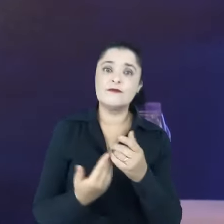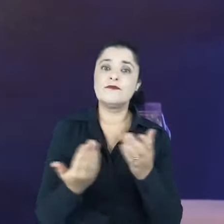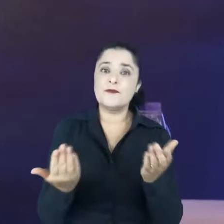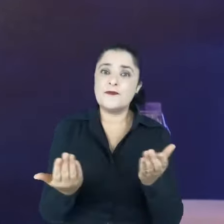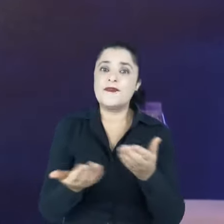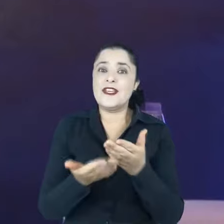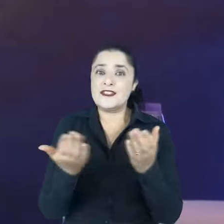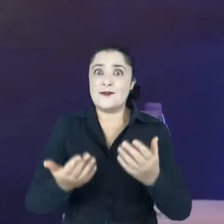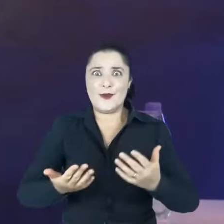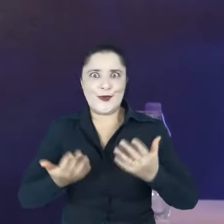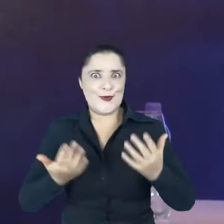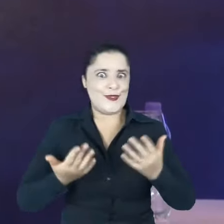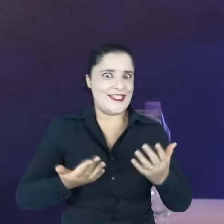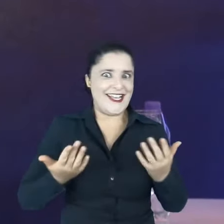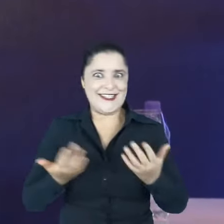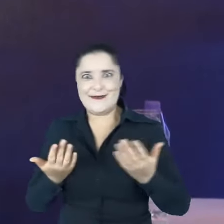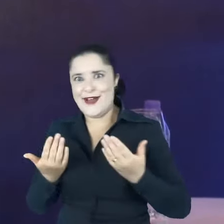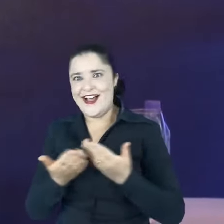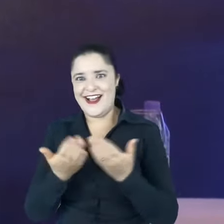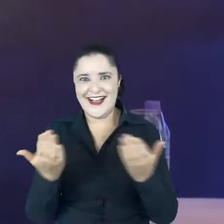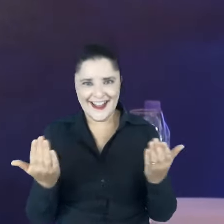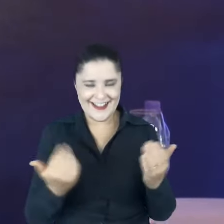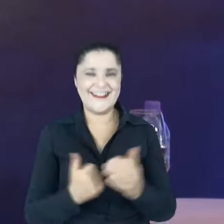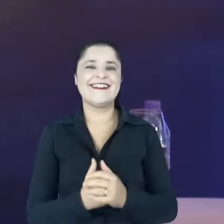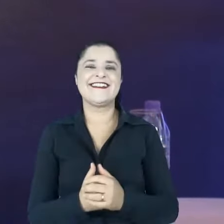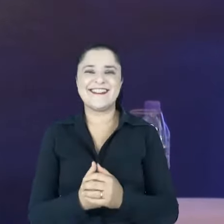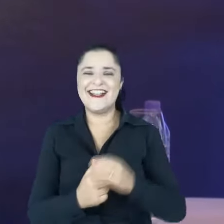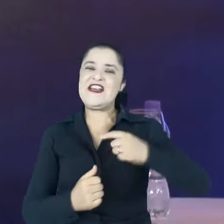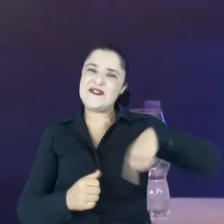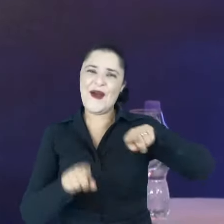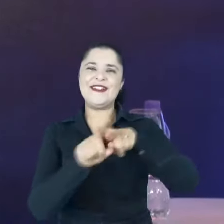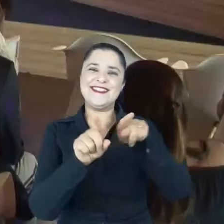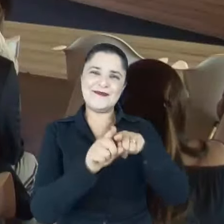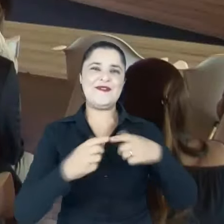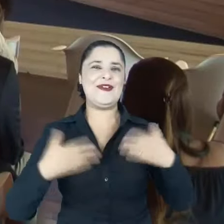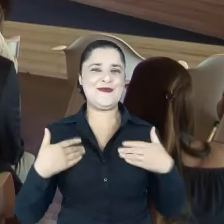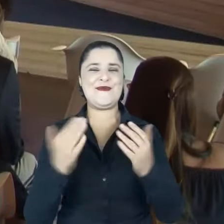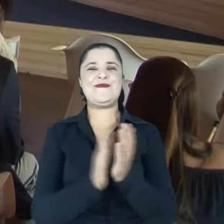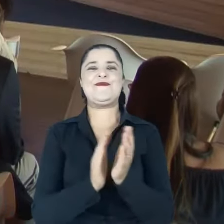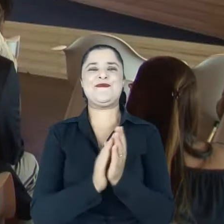entusiasmado. A gente também fica. Obrigada.